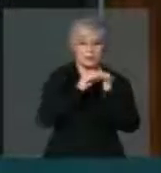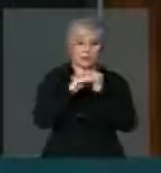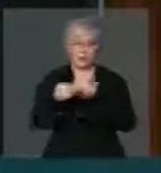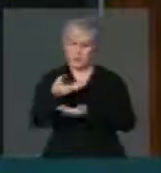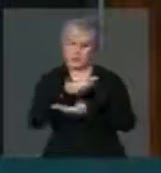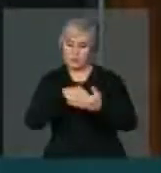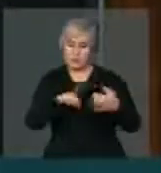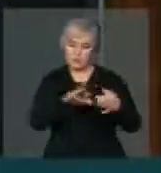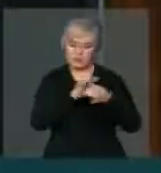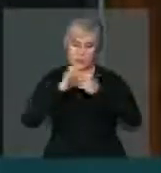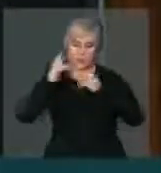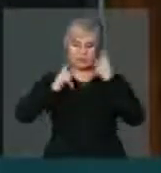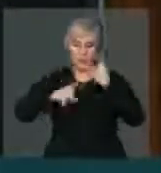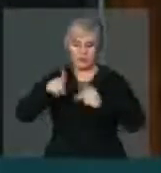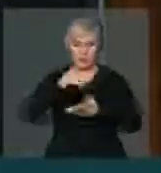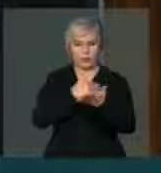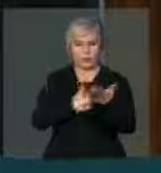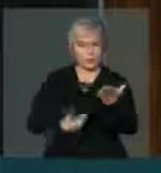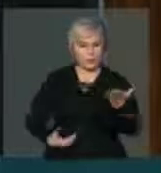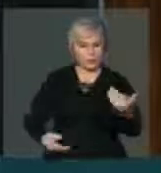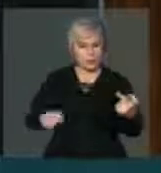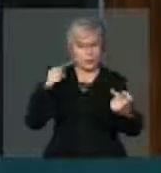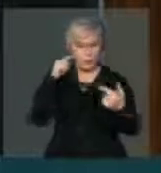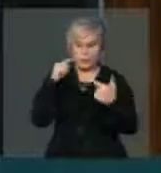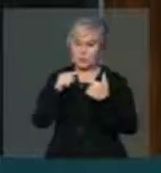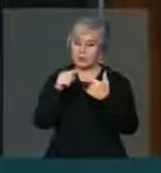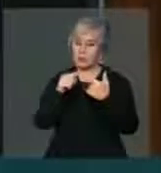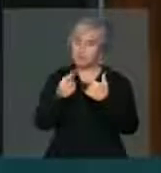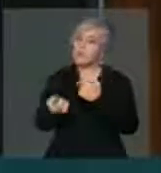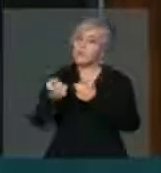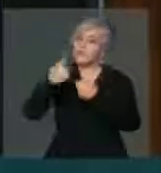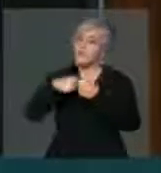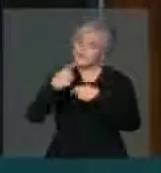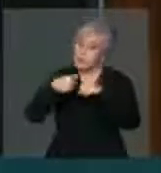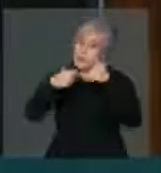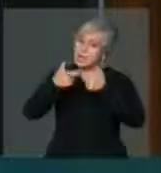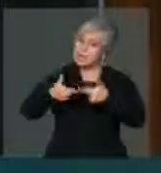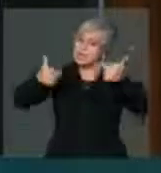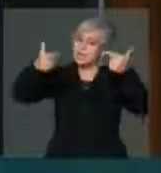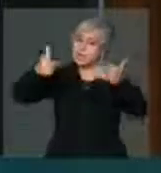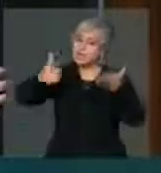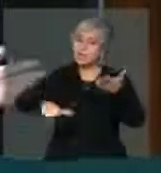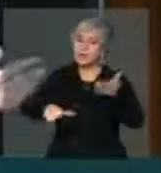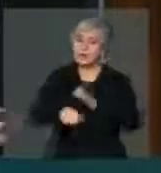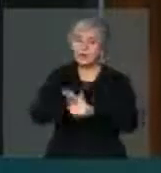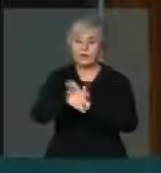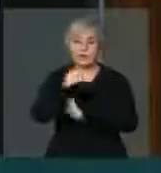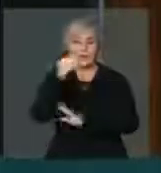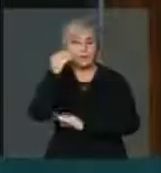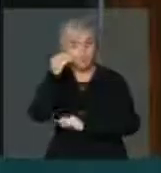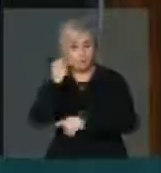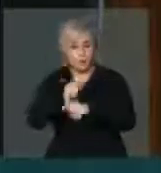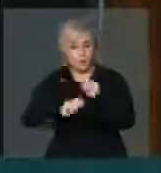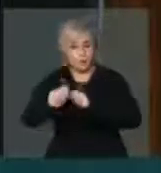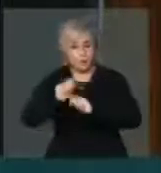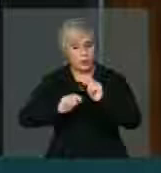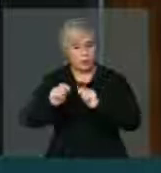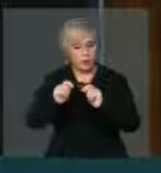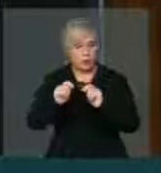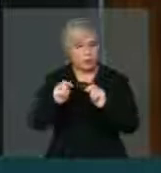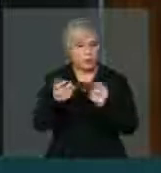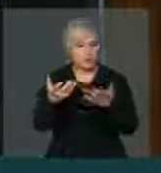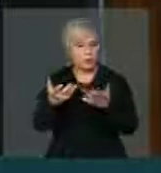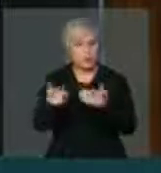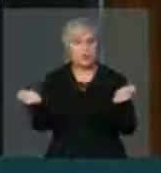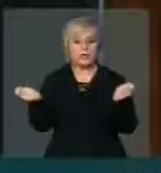políticas públicas com relação à retomada do crescimento, a uma alternativa a uma economia combalida